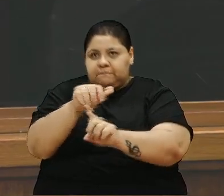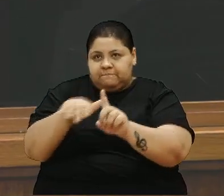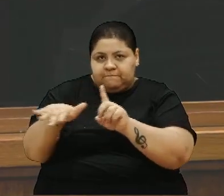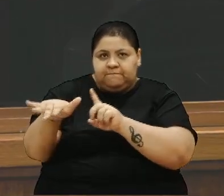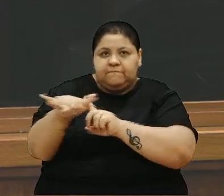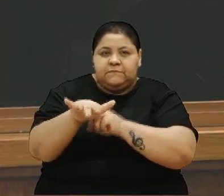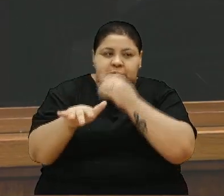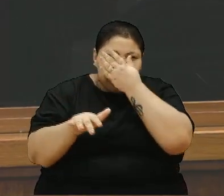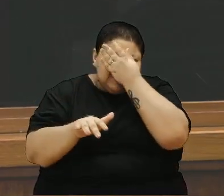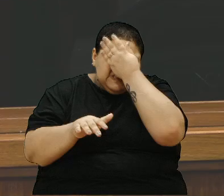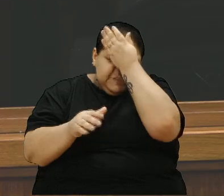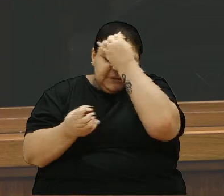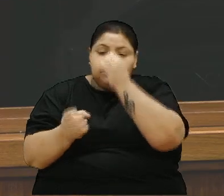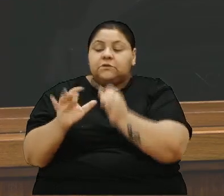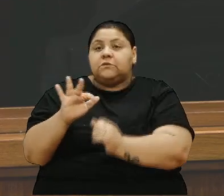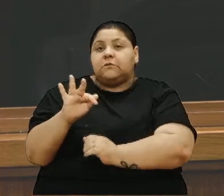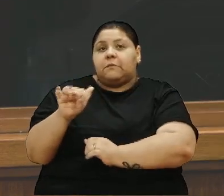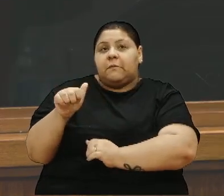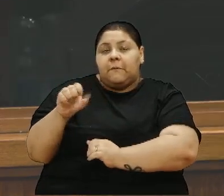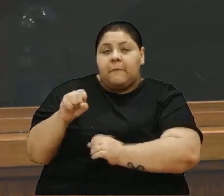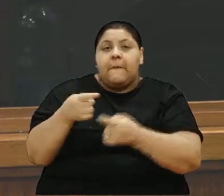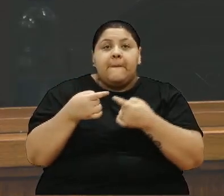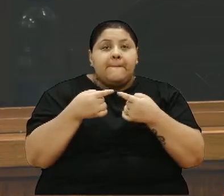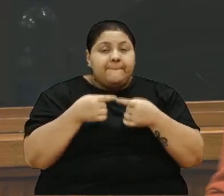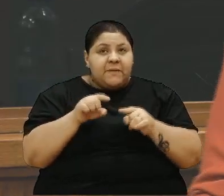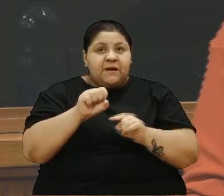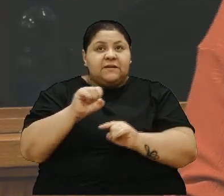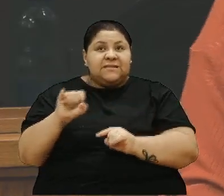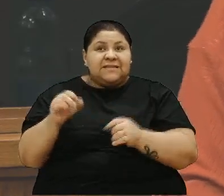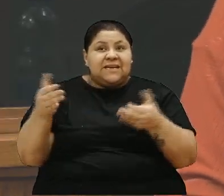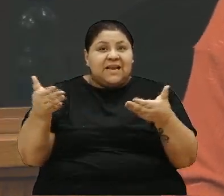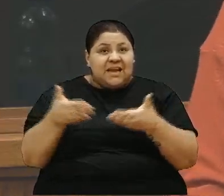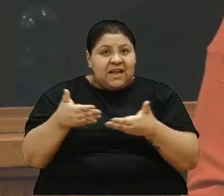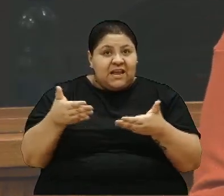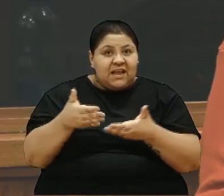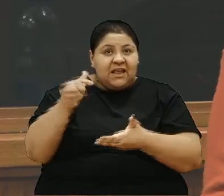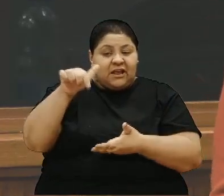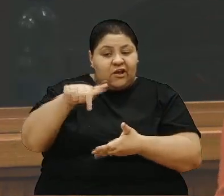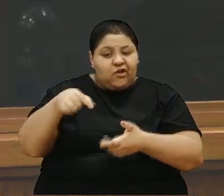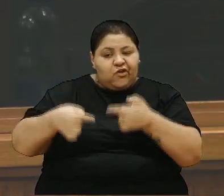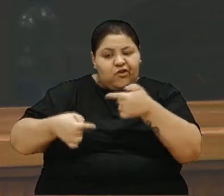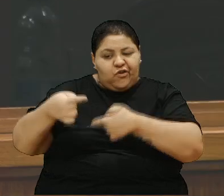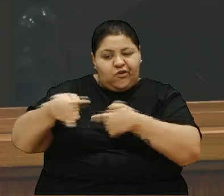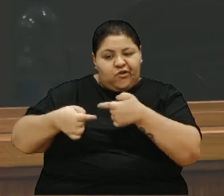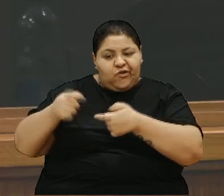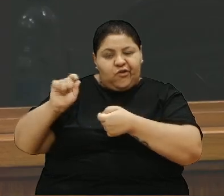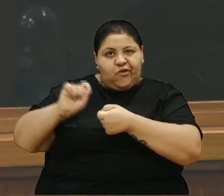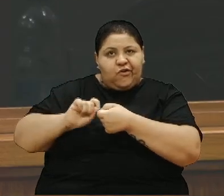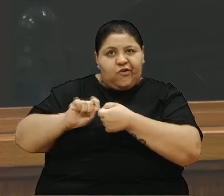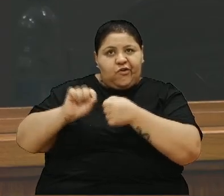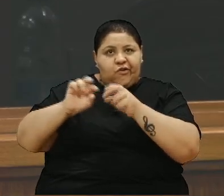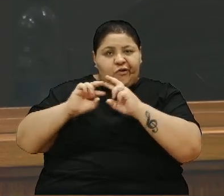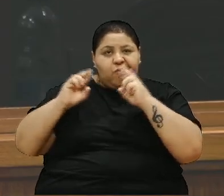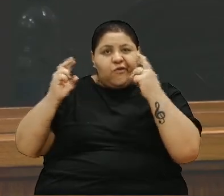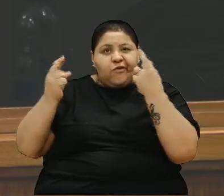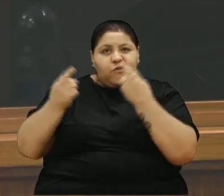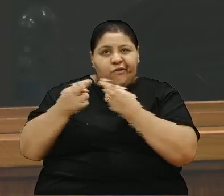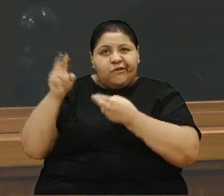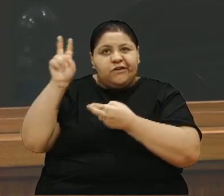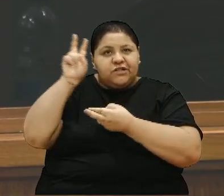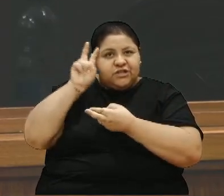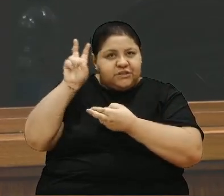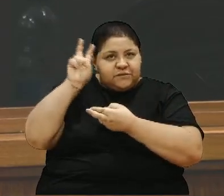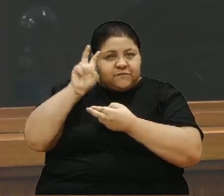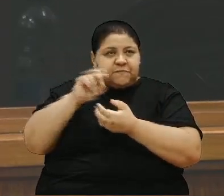com a Fundação de Assistência Social, mas se agora, e foi esse um debate que a gente fez na reunião de